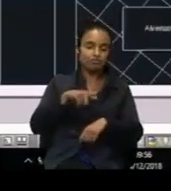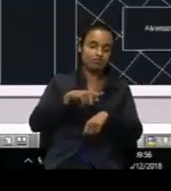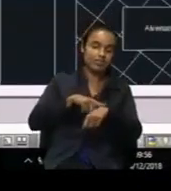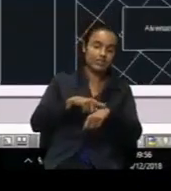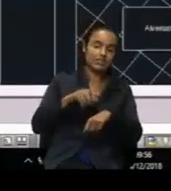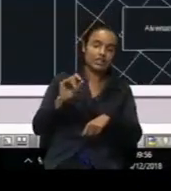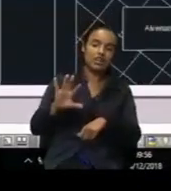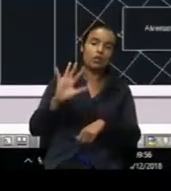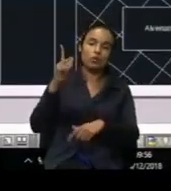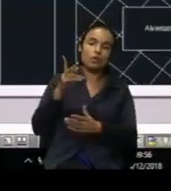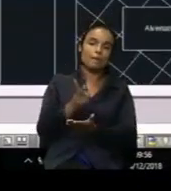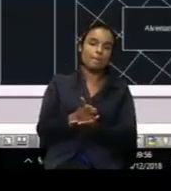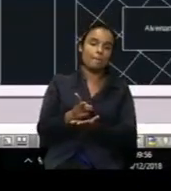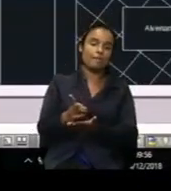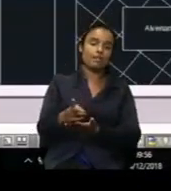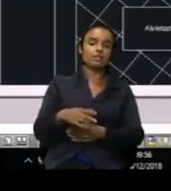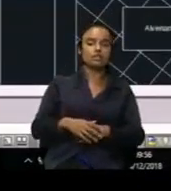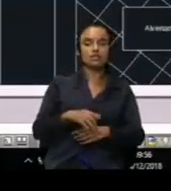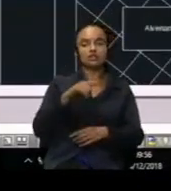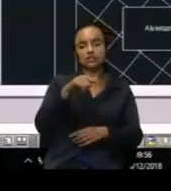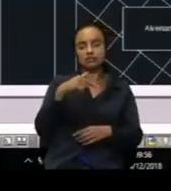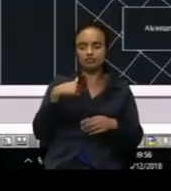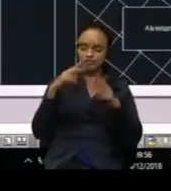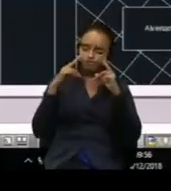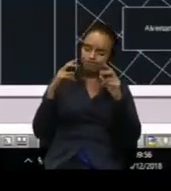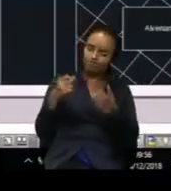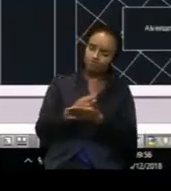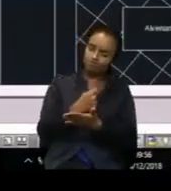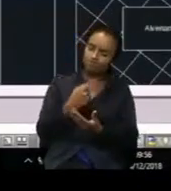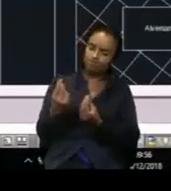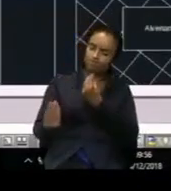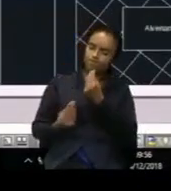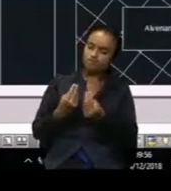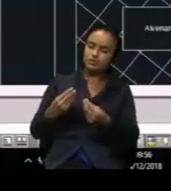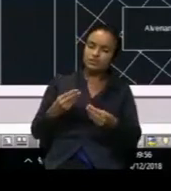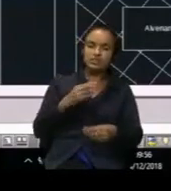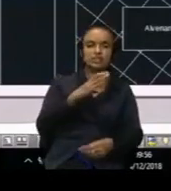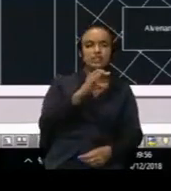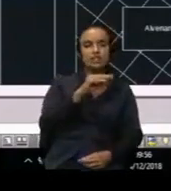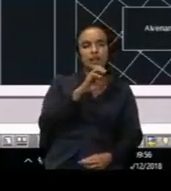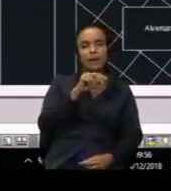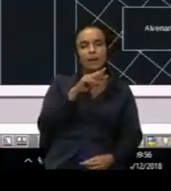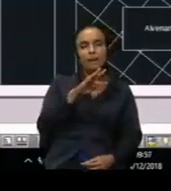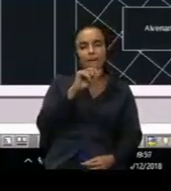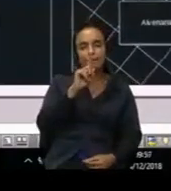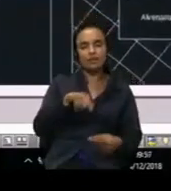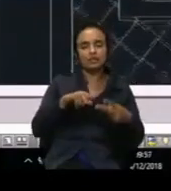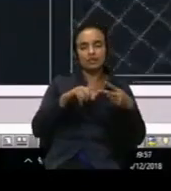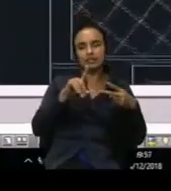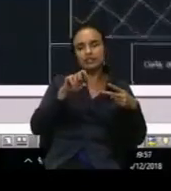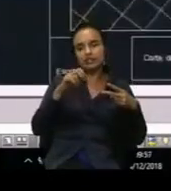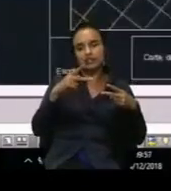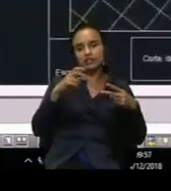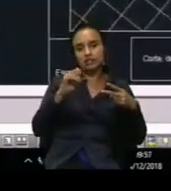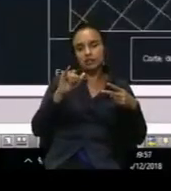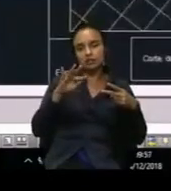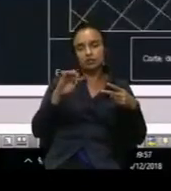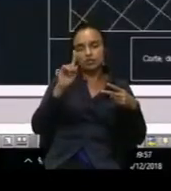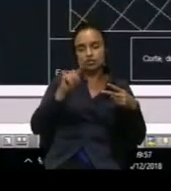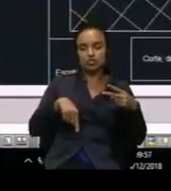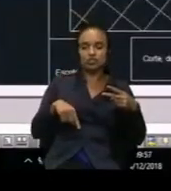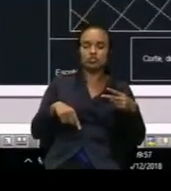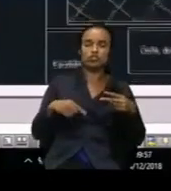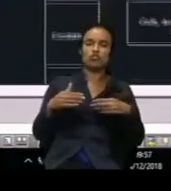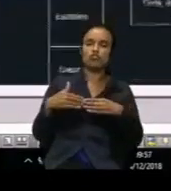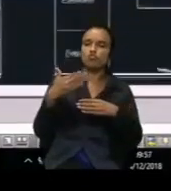que acontece. Então, daí você olha e fala assim, poxa vida, deixei meu cimento, meu depósito lá no fundo. O caminhão, a hora que